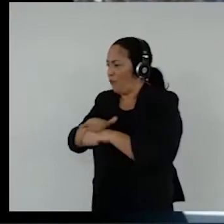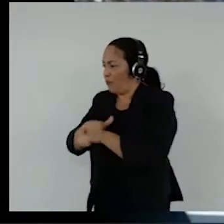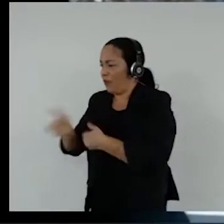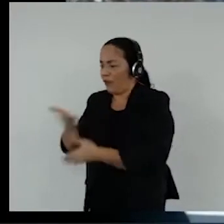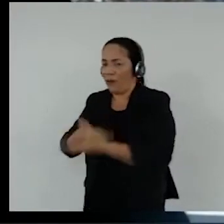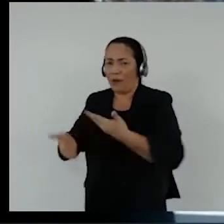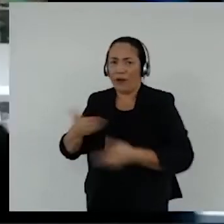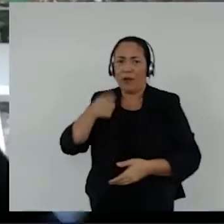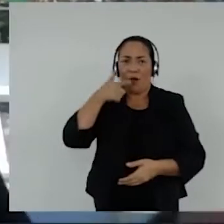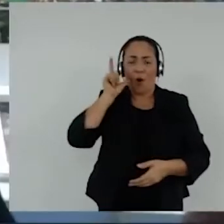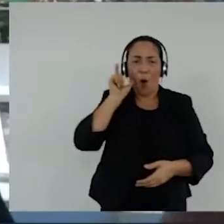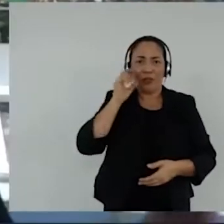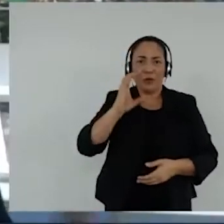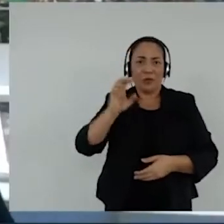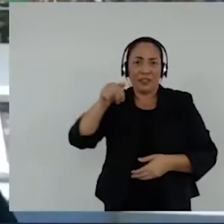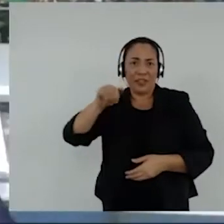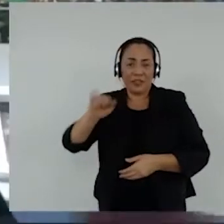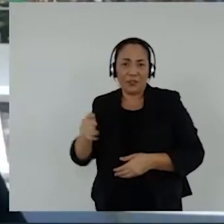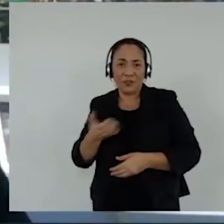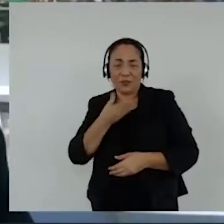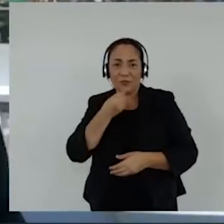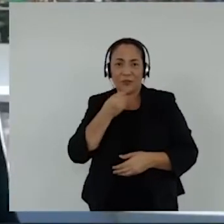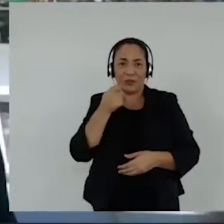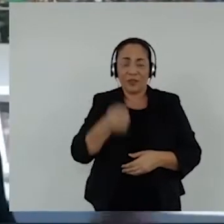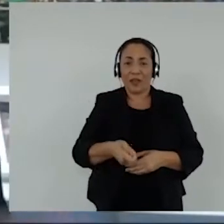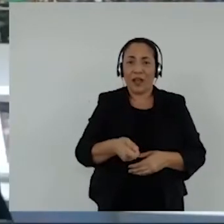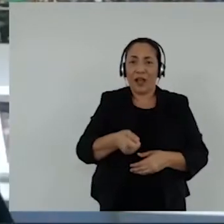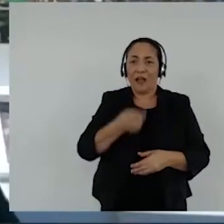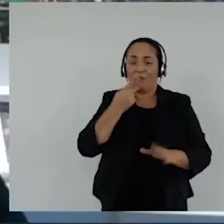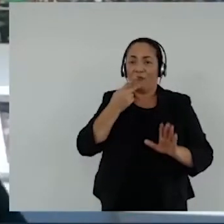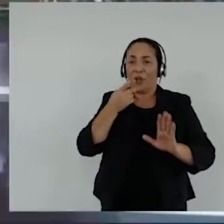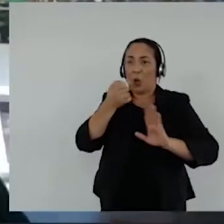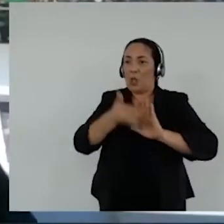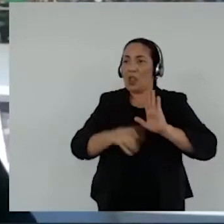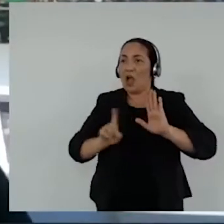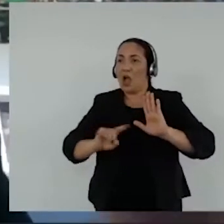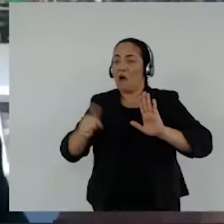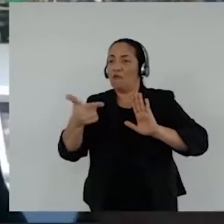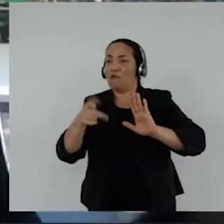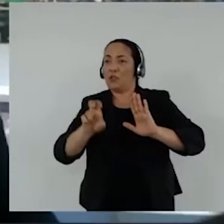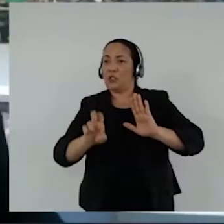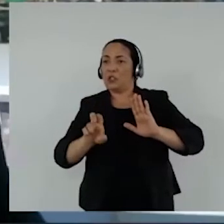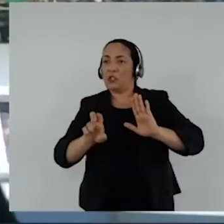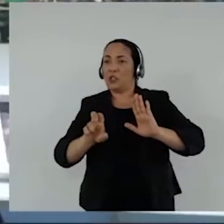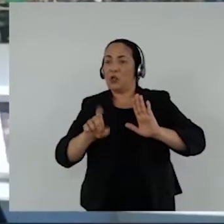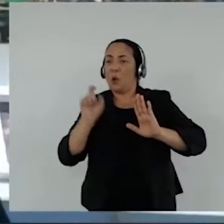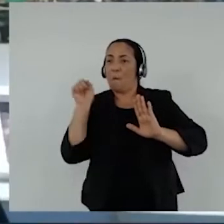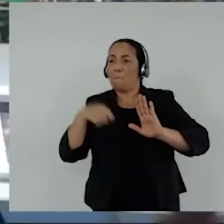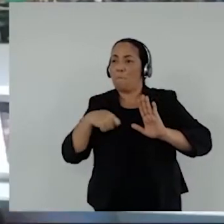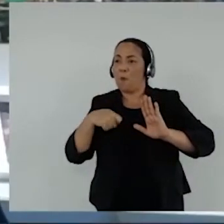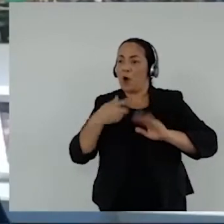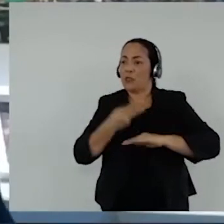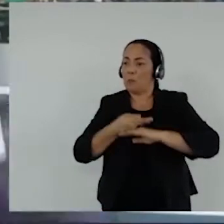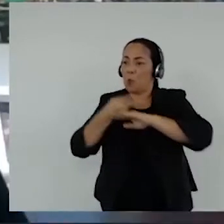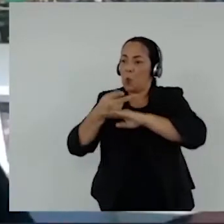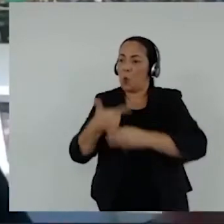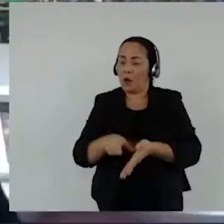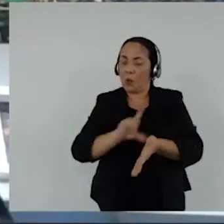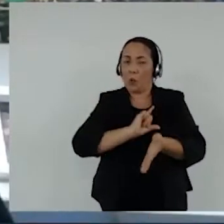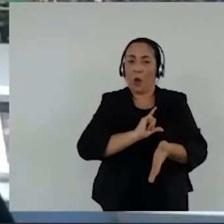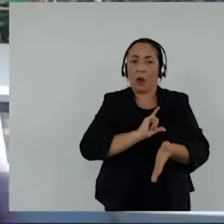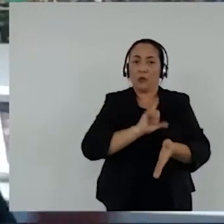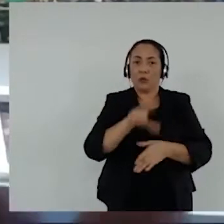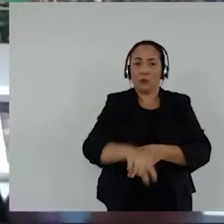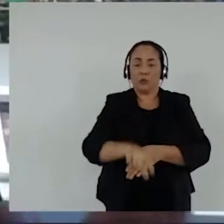eu testemunhei um magistrado dizer que esse argumento não justifica, porque os 25 jurados poderiam ser procurados antes do sorteio, e